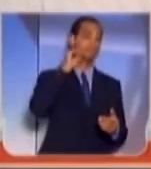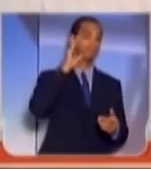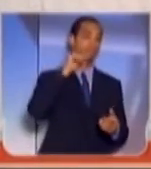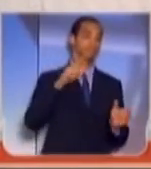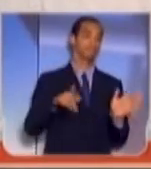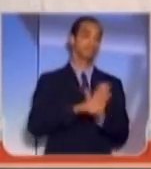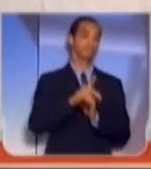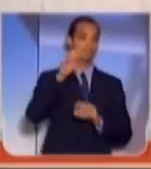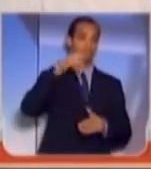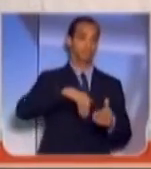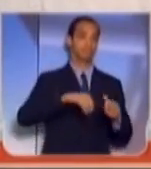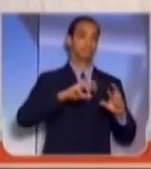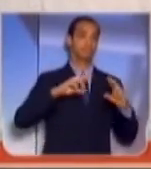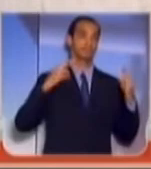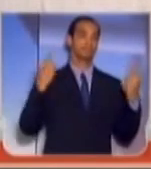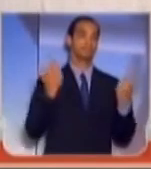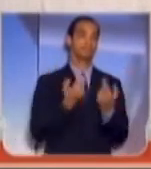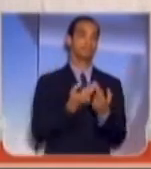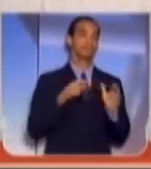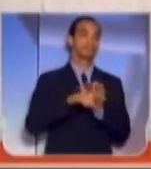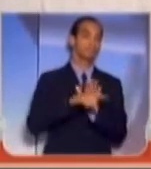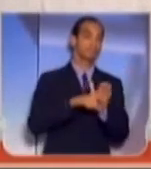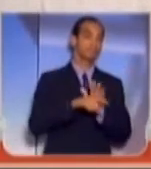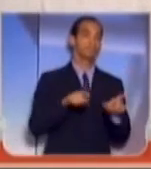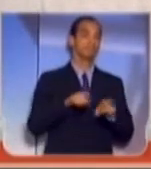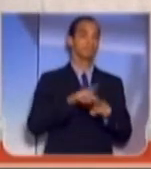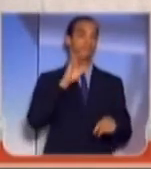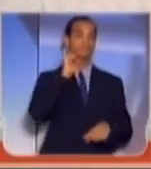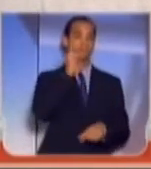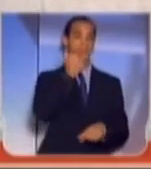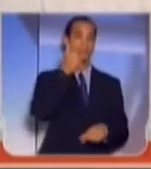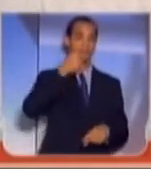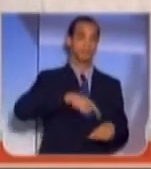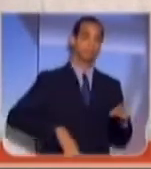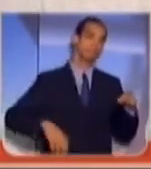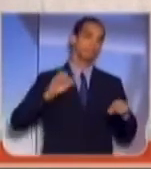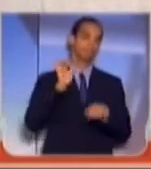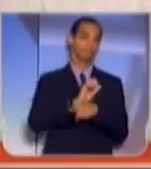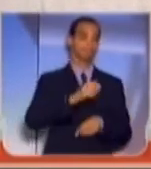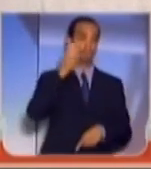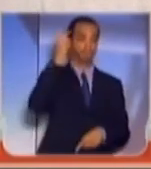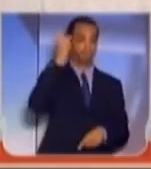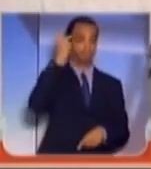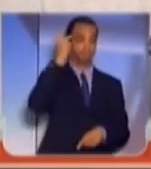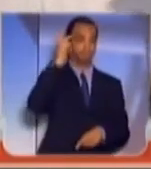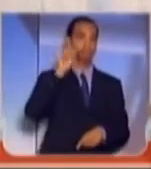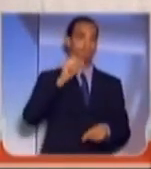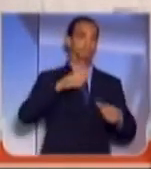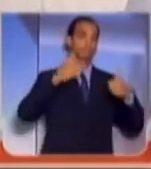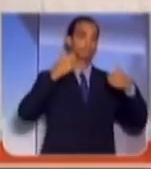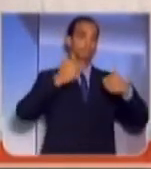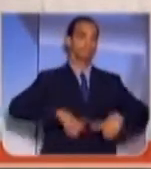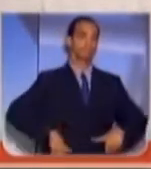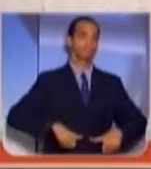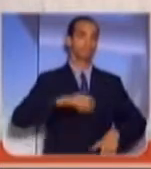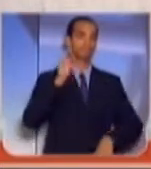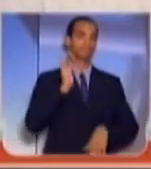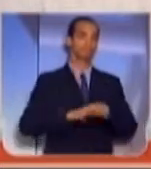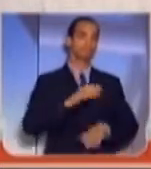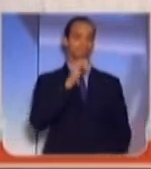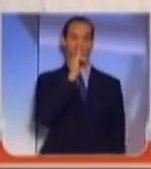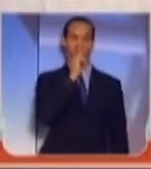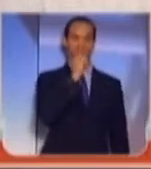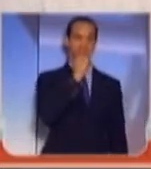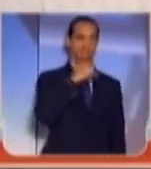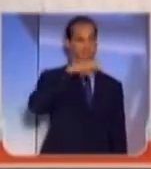nessa área da pesquisa e da ciência aqui no Estado de São Paulo que é ficam logicamente